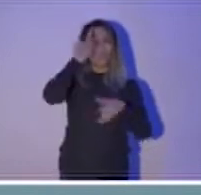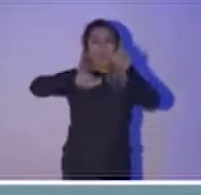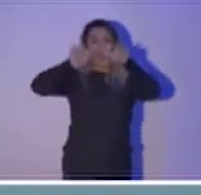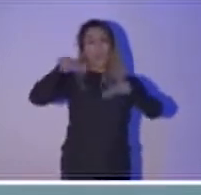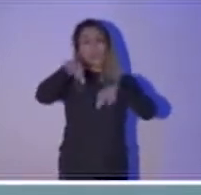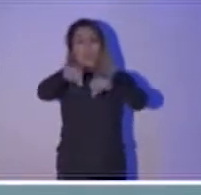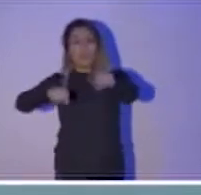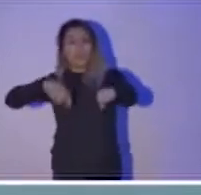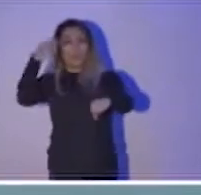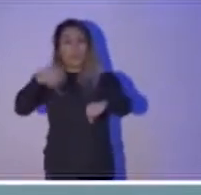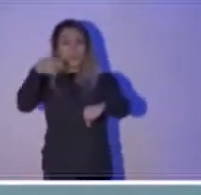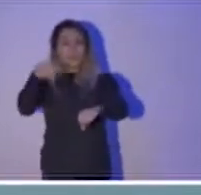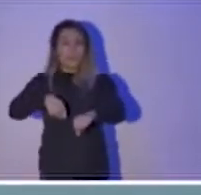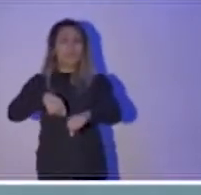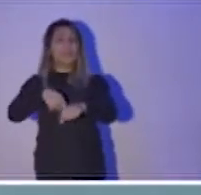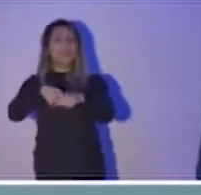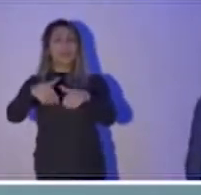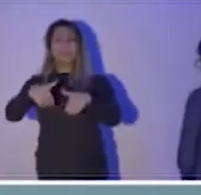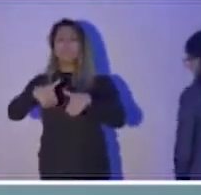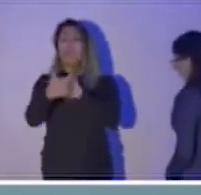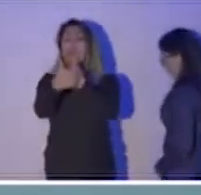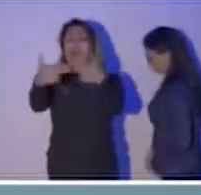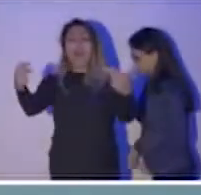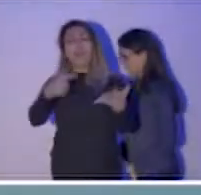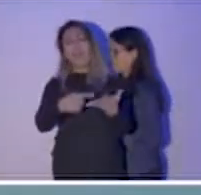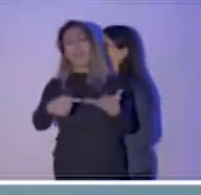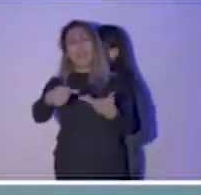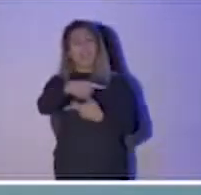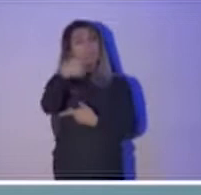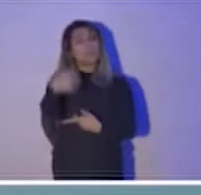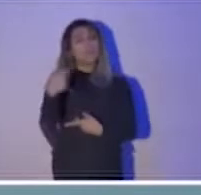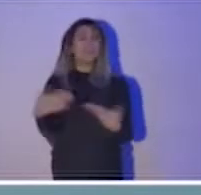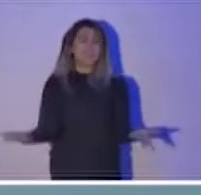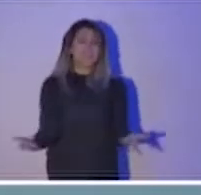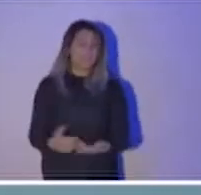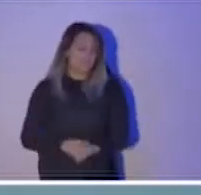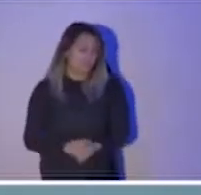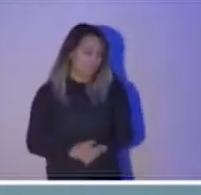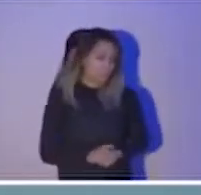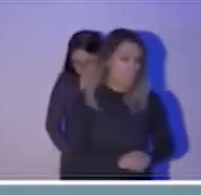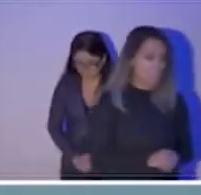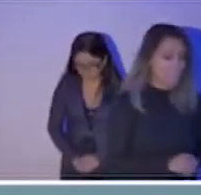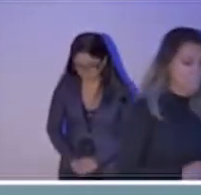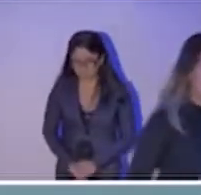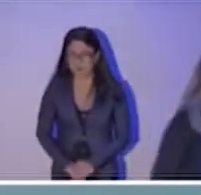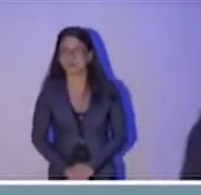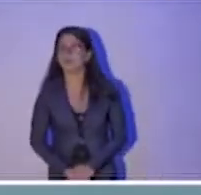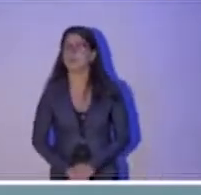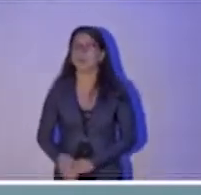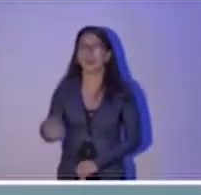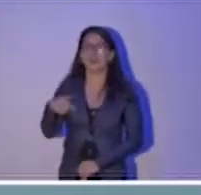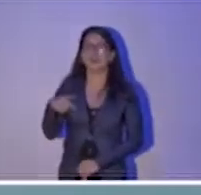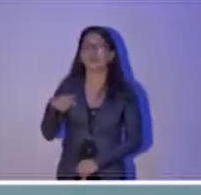precisamos mais do que a dona Marlena e a dona Zezé, sozinhas no mundo dela, fazendo o que elas podem e o que elas não podem.